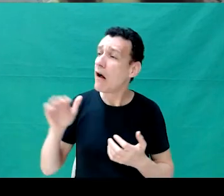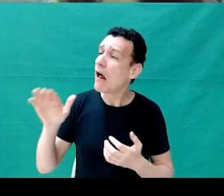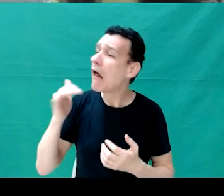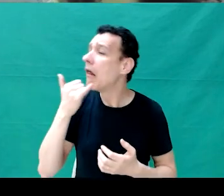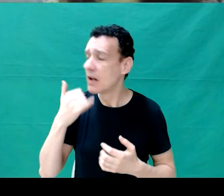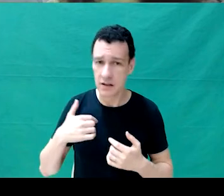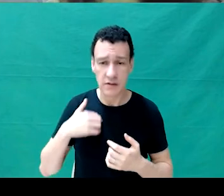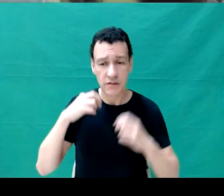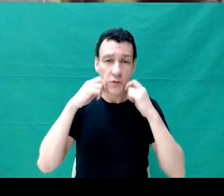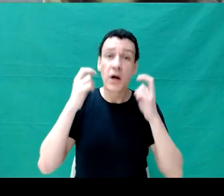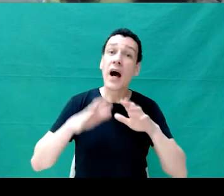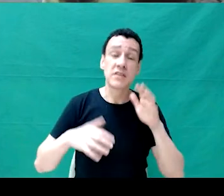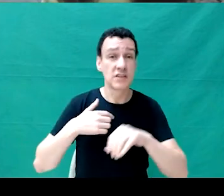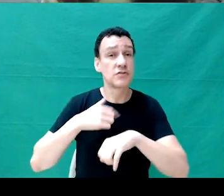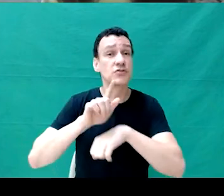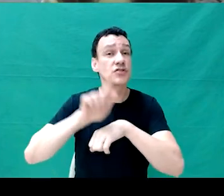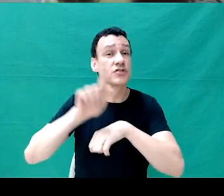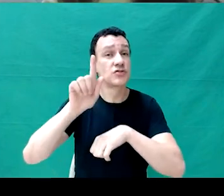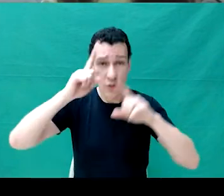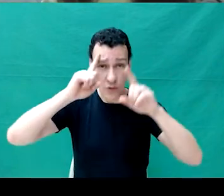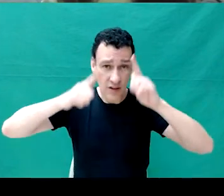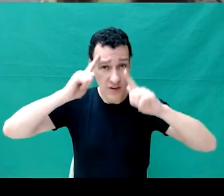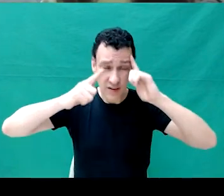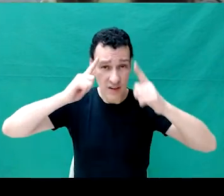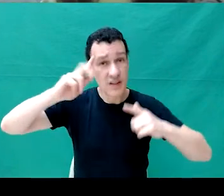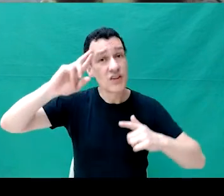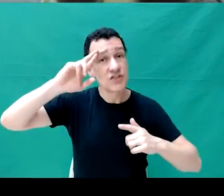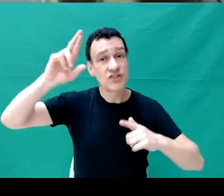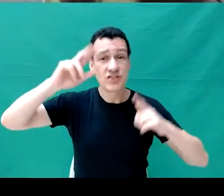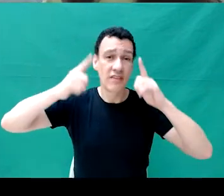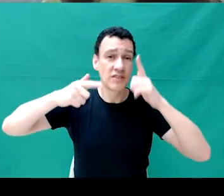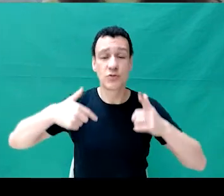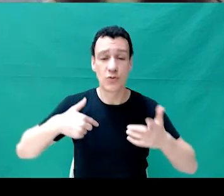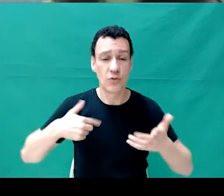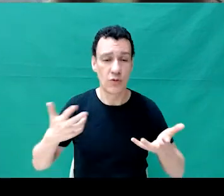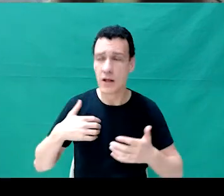eu sou um gestor, então como que eu vou falar isso sendo um gestor?